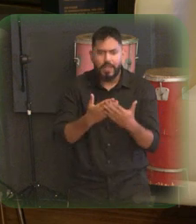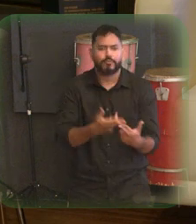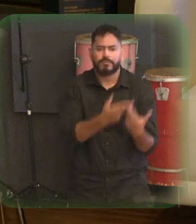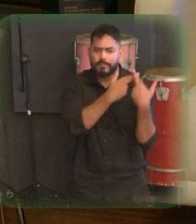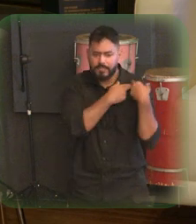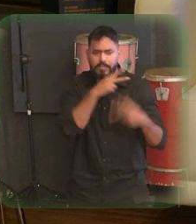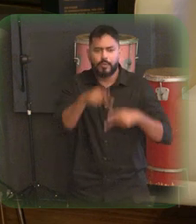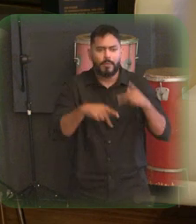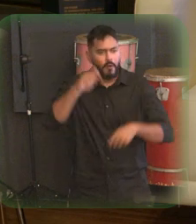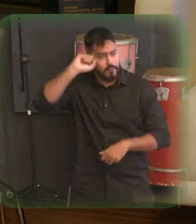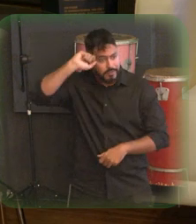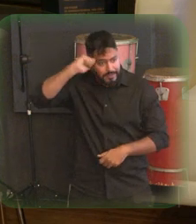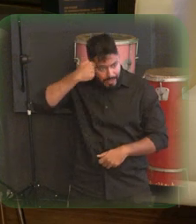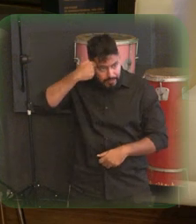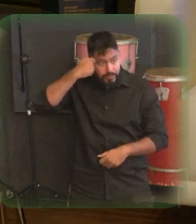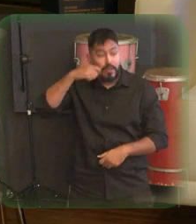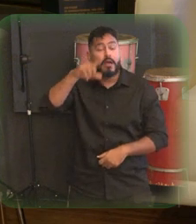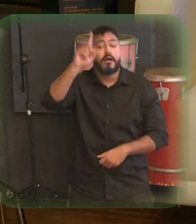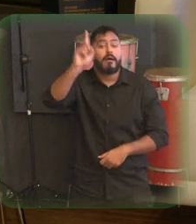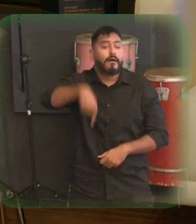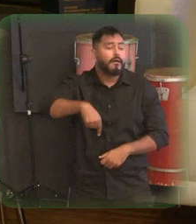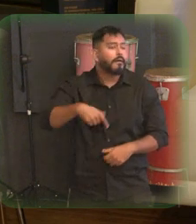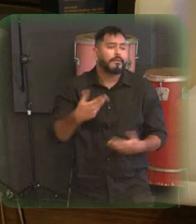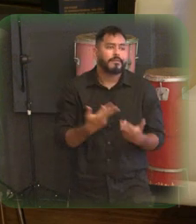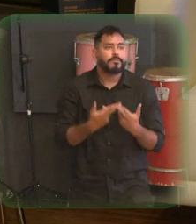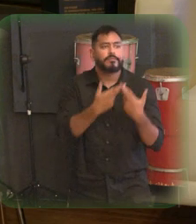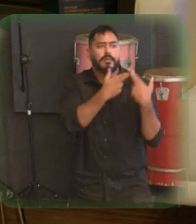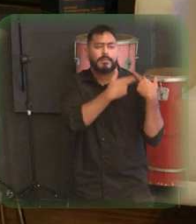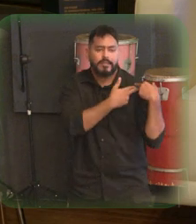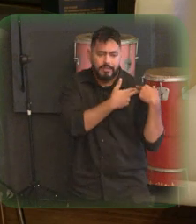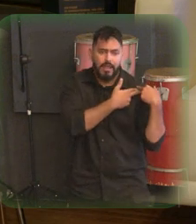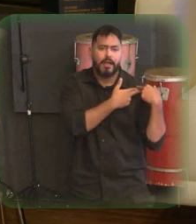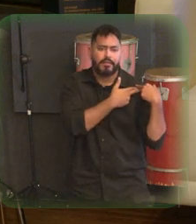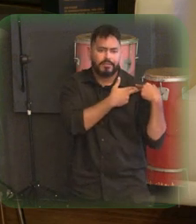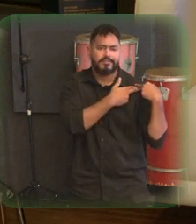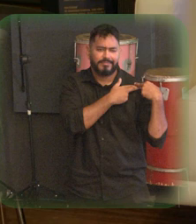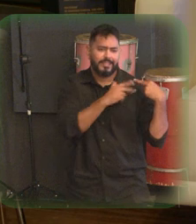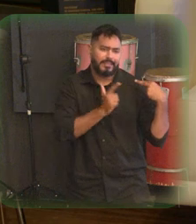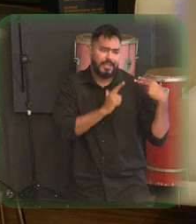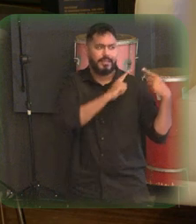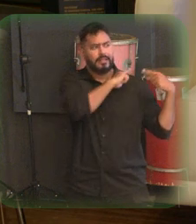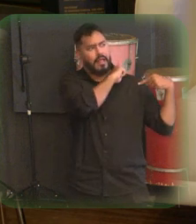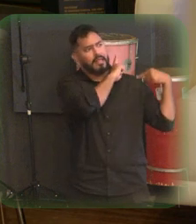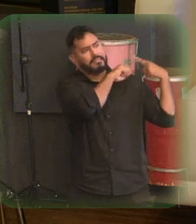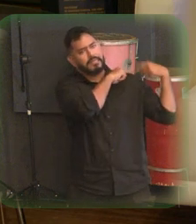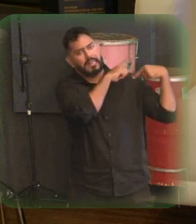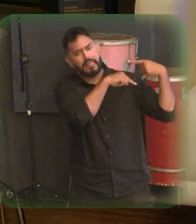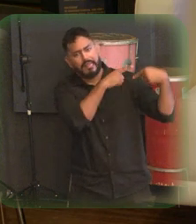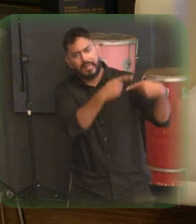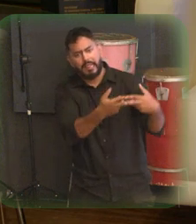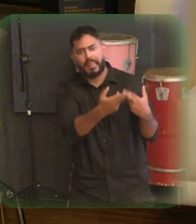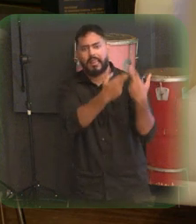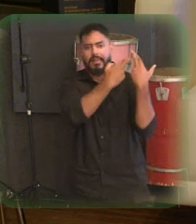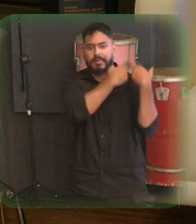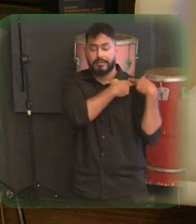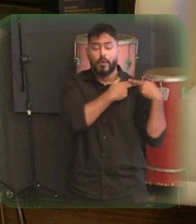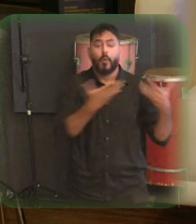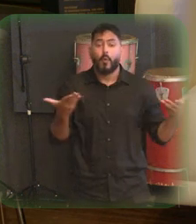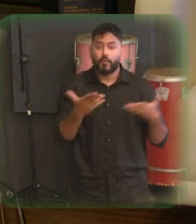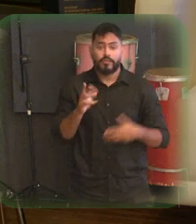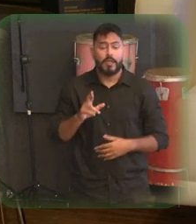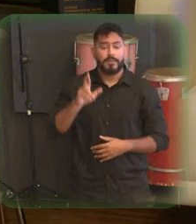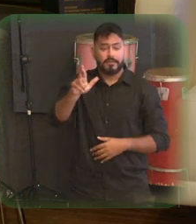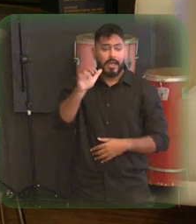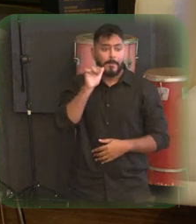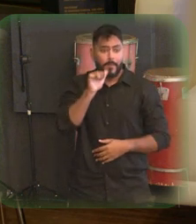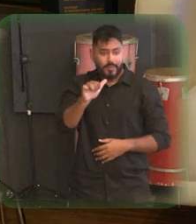negro, que é a responsabilidade que a gente carrega com a nossa ancestralidade, né? Então, hoje aqui representar como mulher